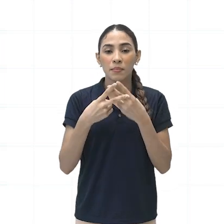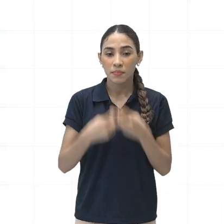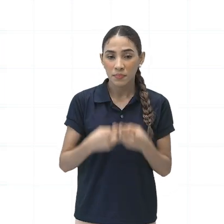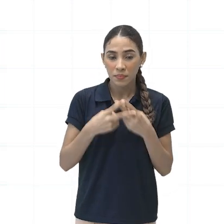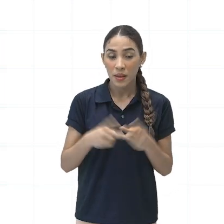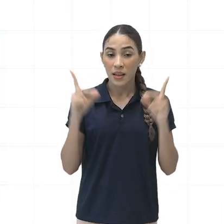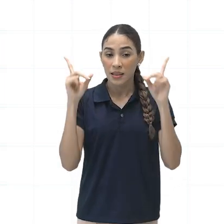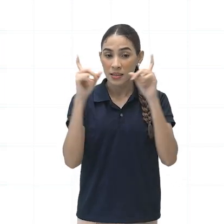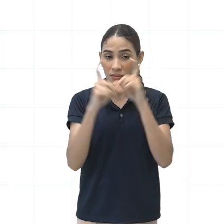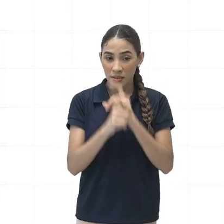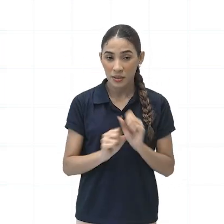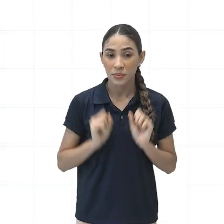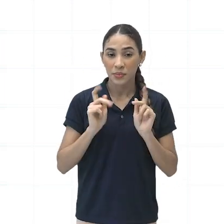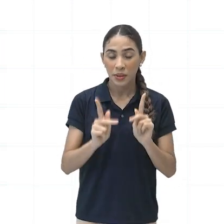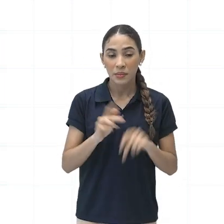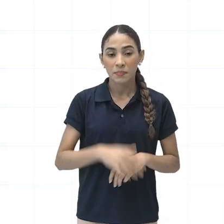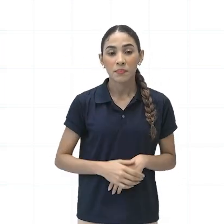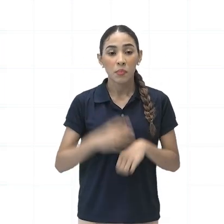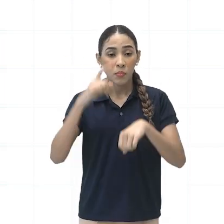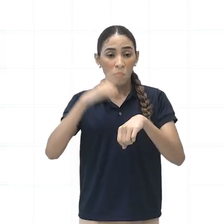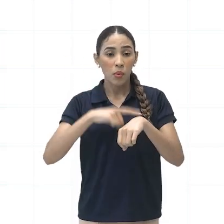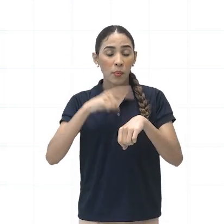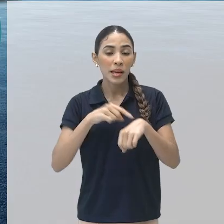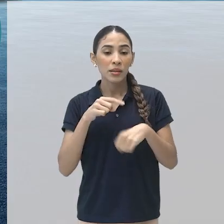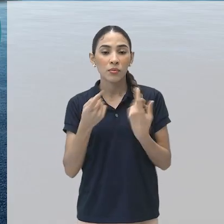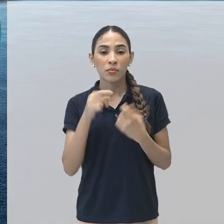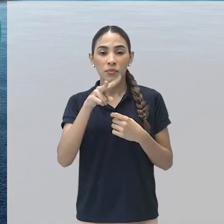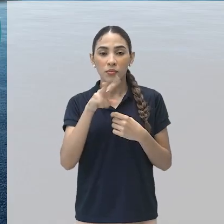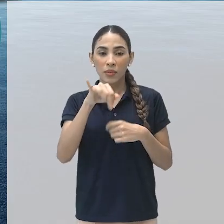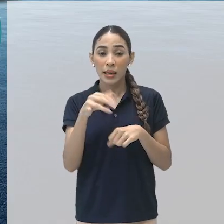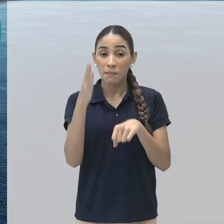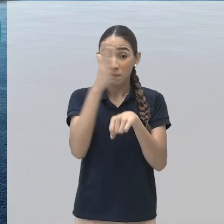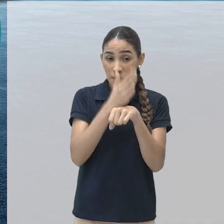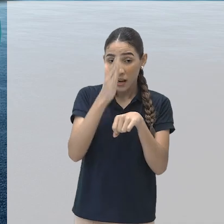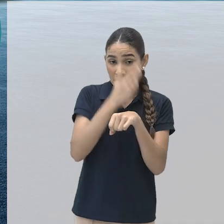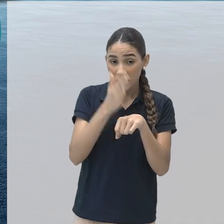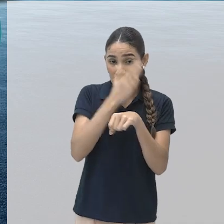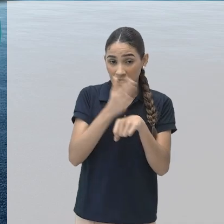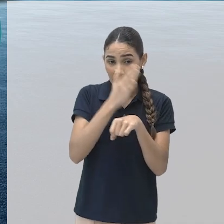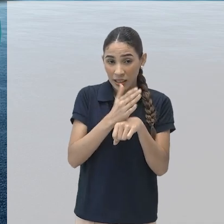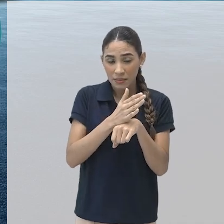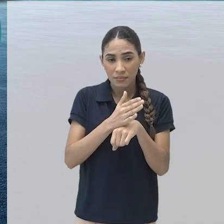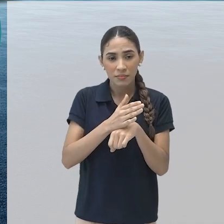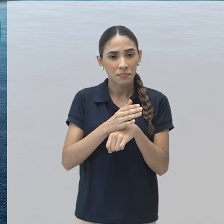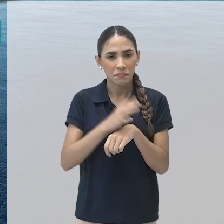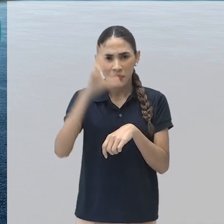dos desafios. Quando nós estamos ali praticando uma luta, nem